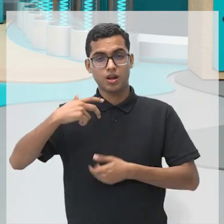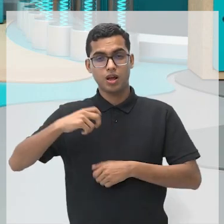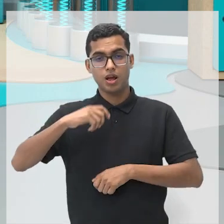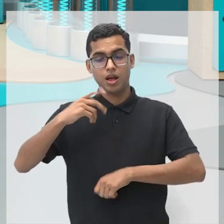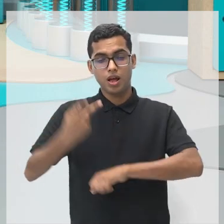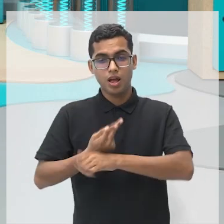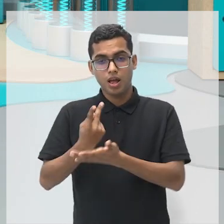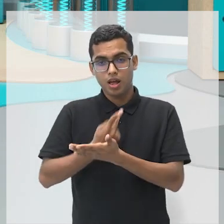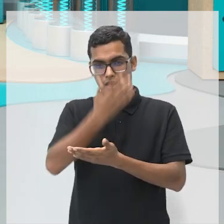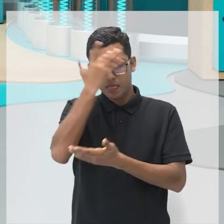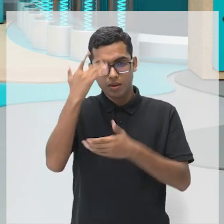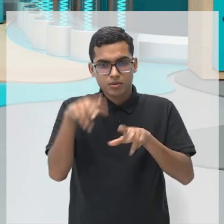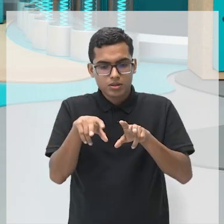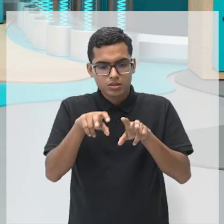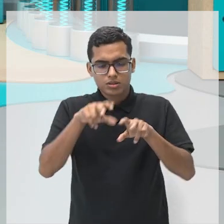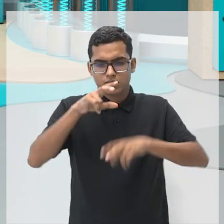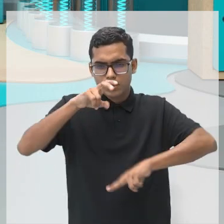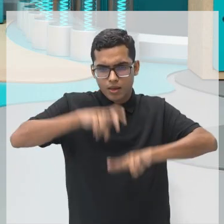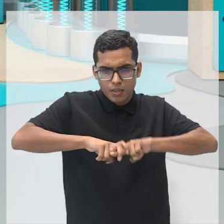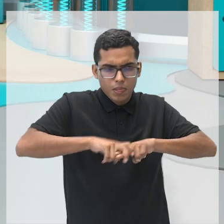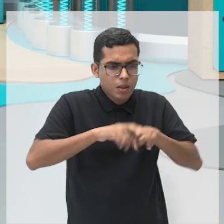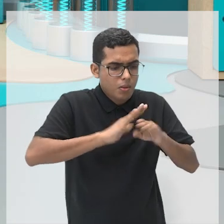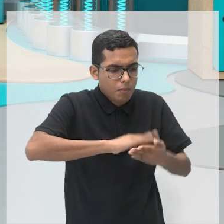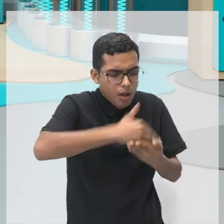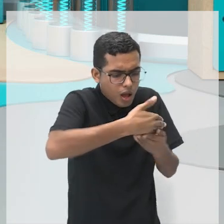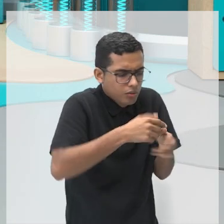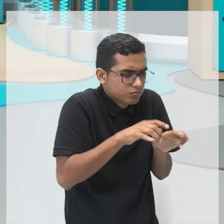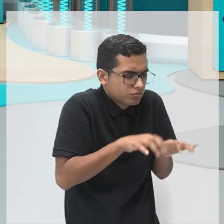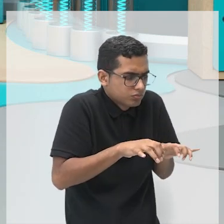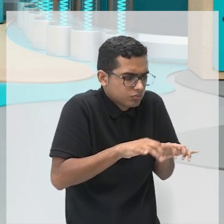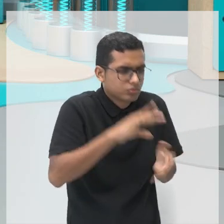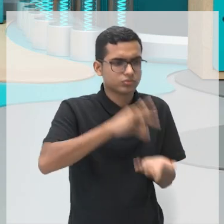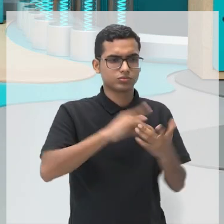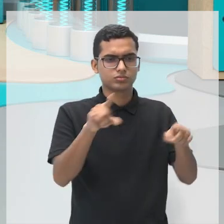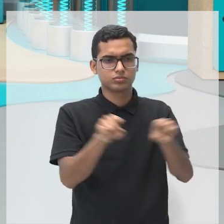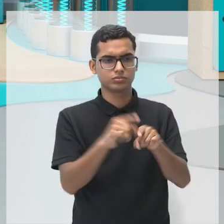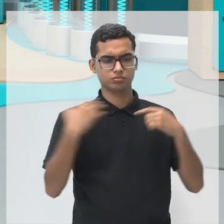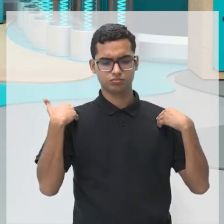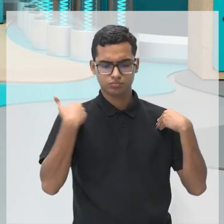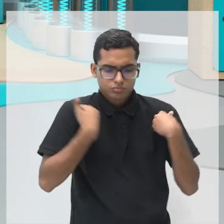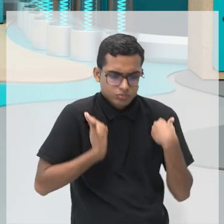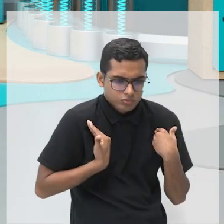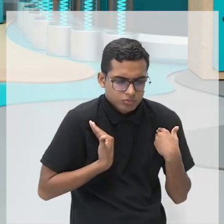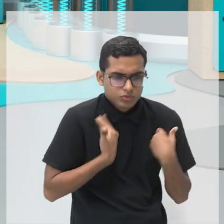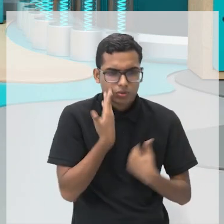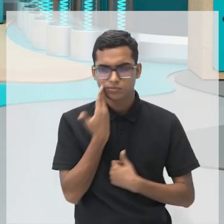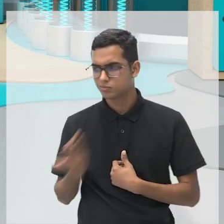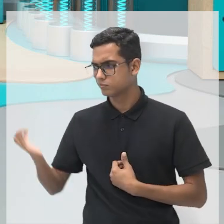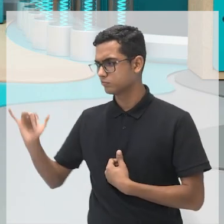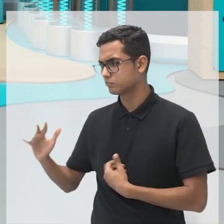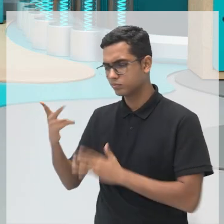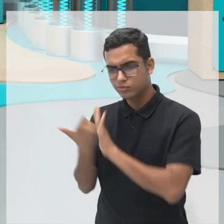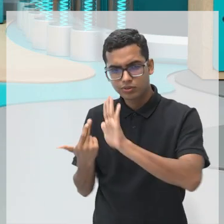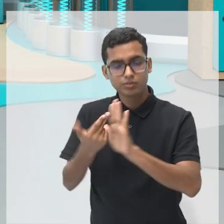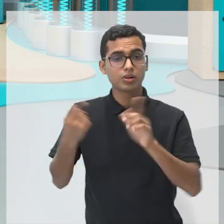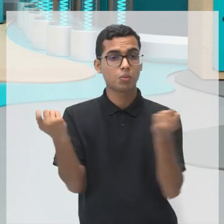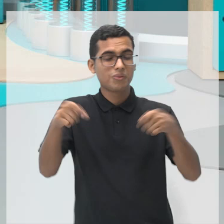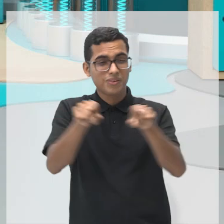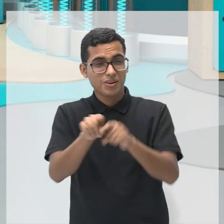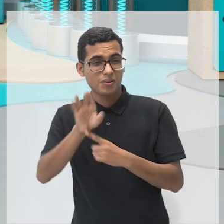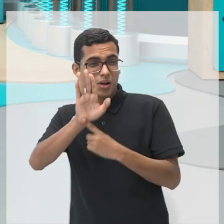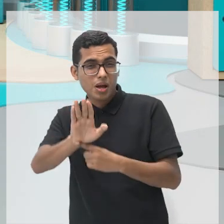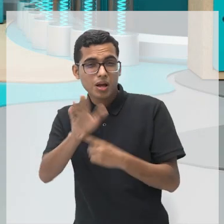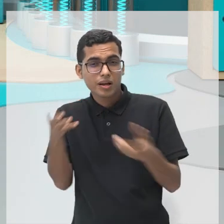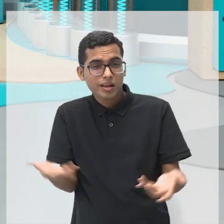ao computador. Tá vendo lá a coluna dela bem torta lá, tá bem evidente no desenho. Tudo isso pode causar